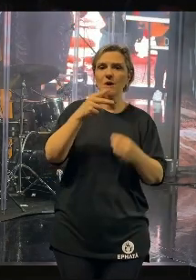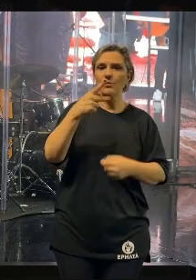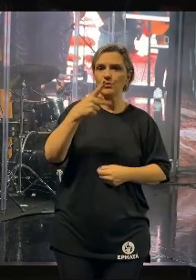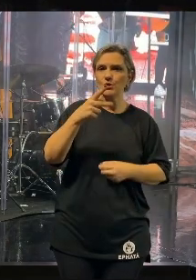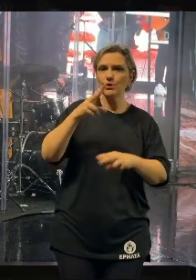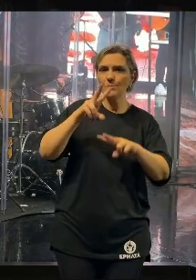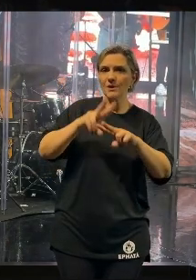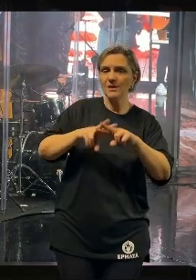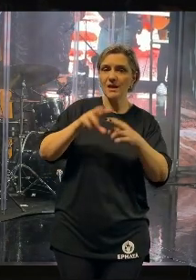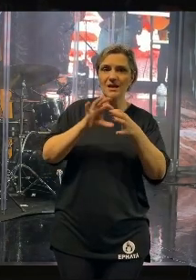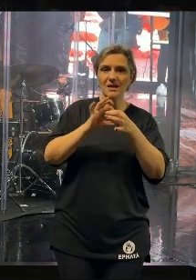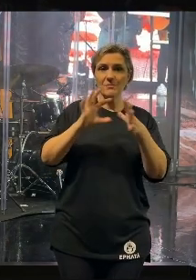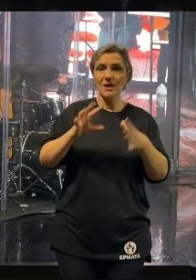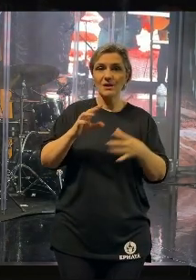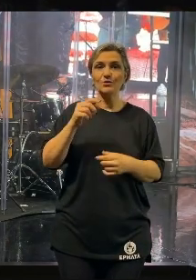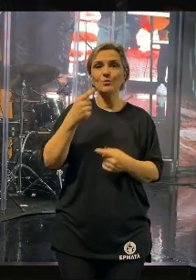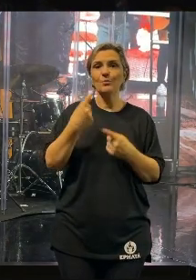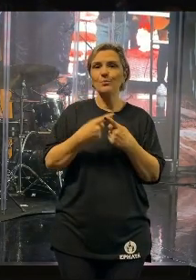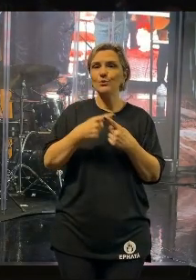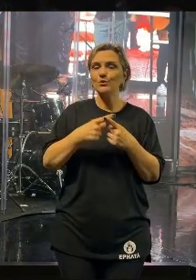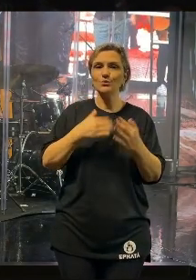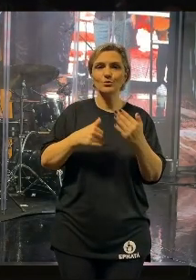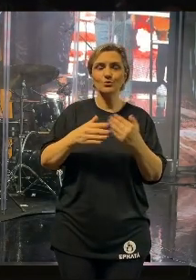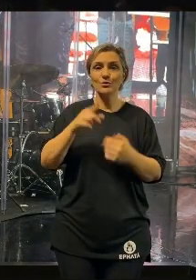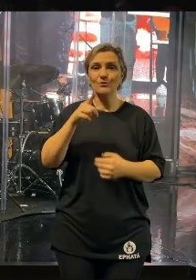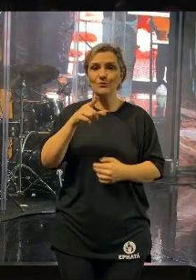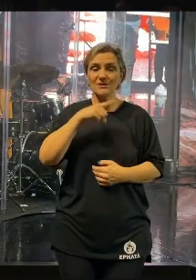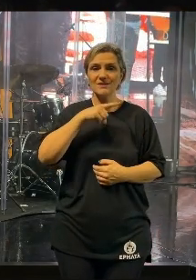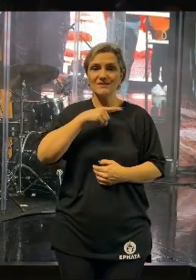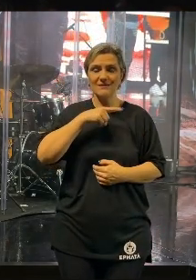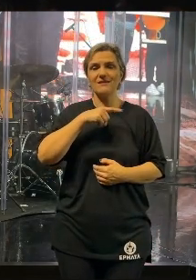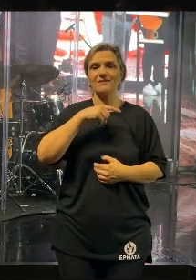liberto por aquilo que você carrega.